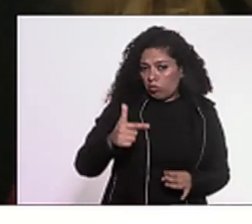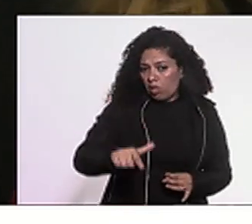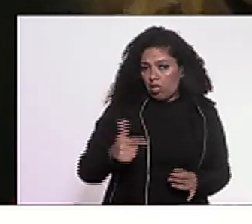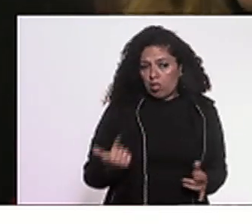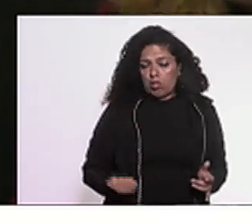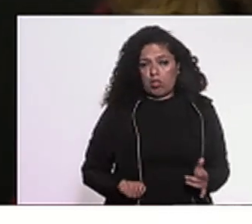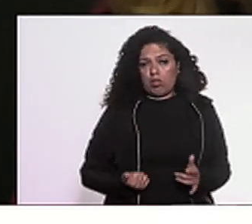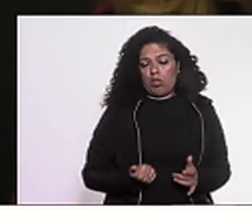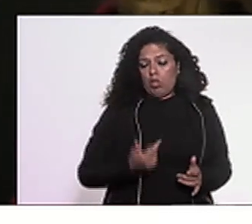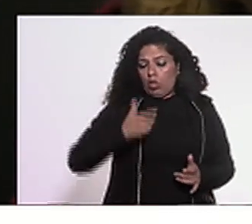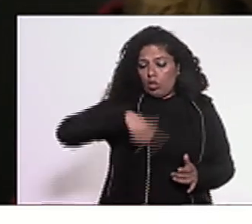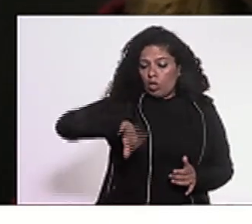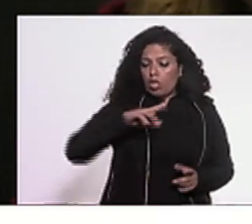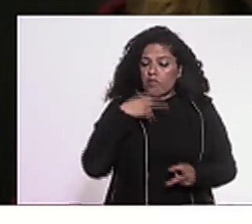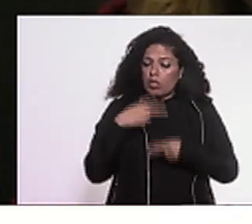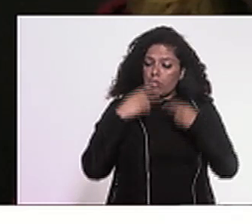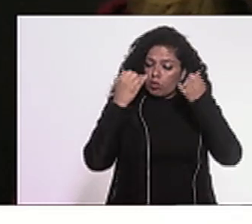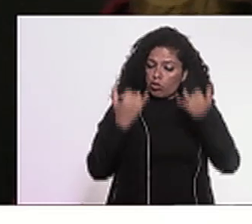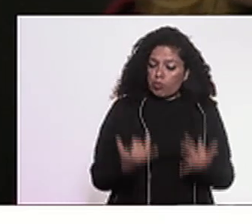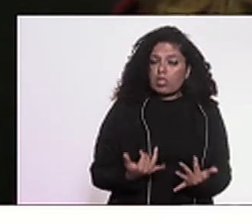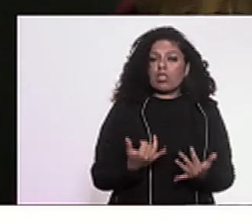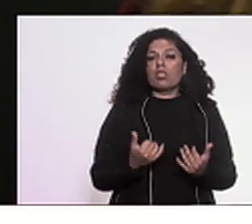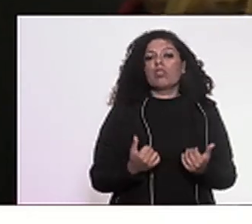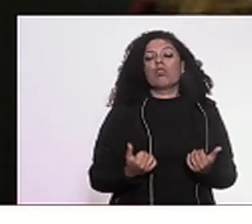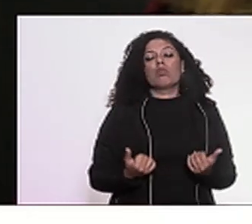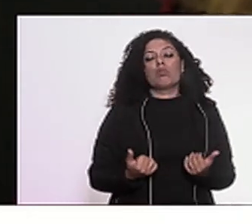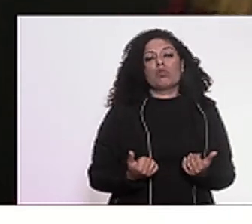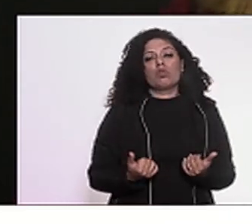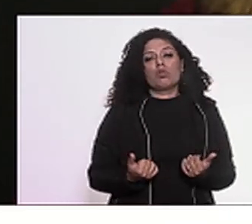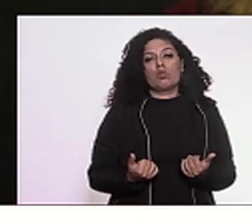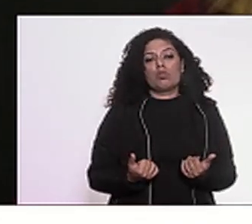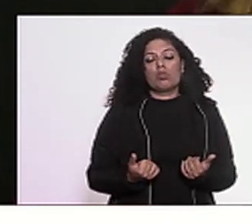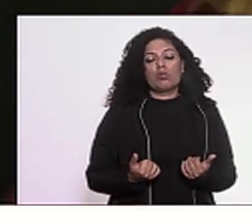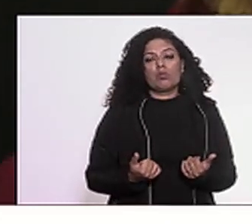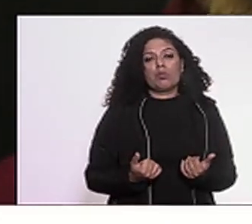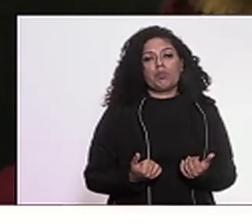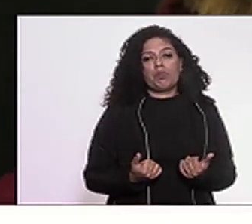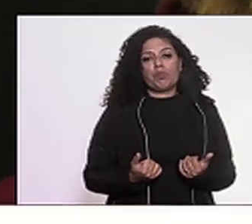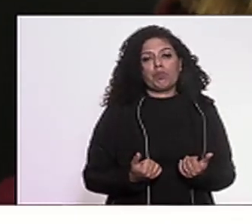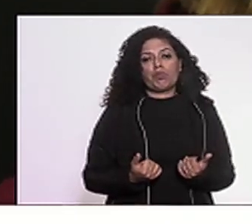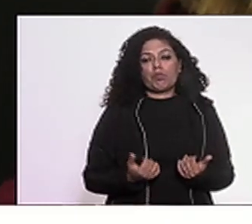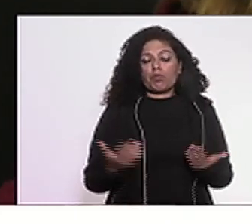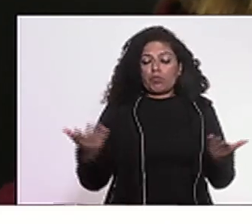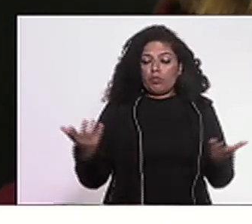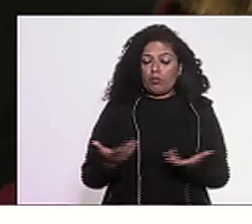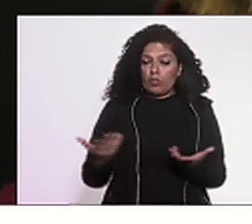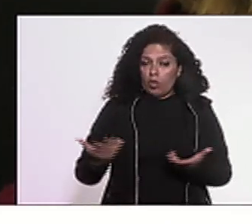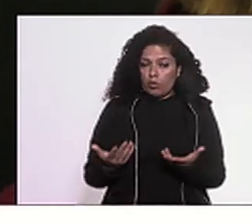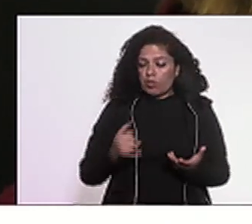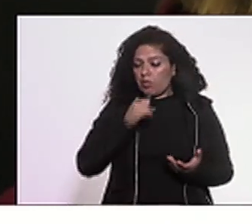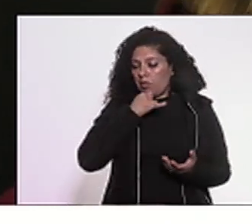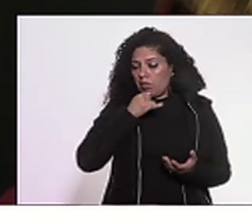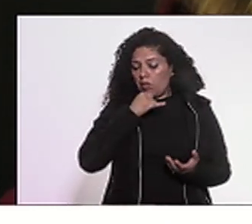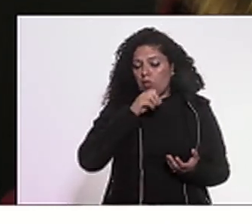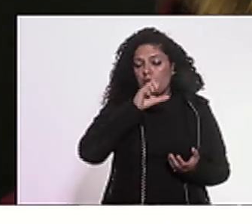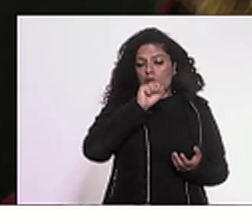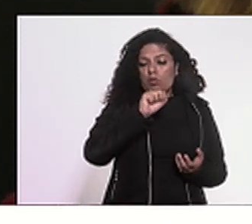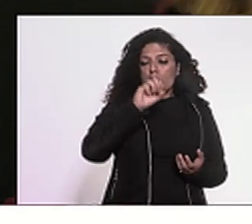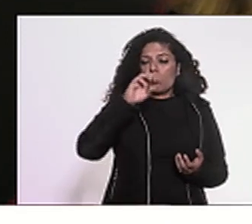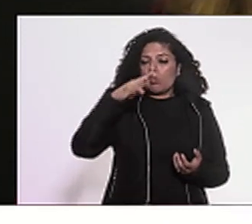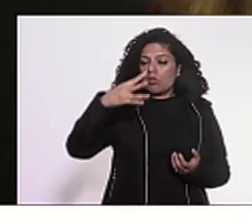que a mudança, isso tem que ser, isso aí, para que o órgão hoje em dia tem 845